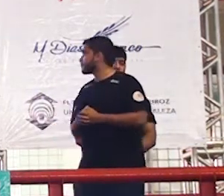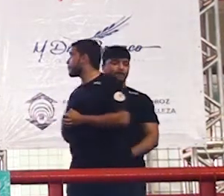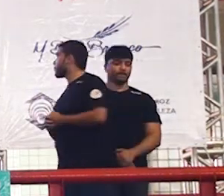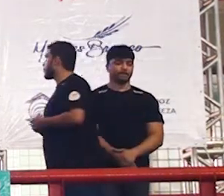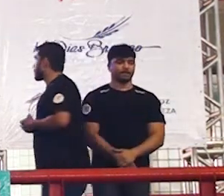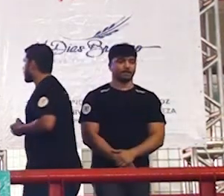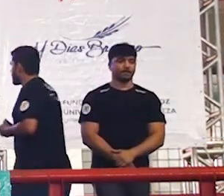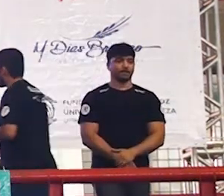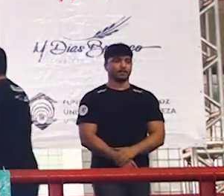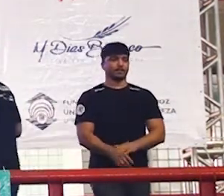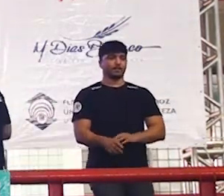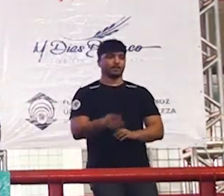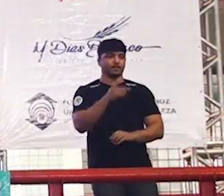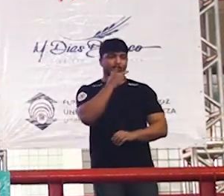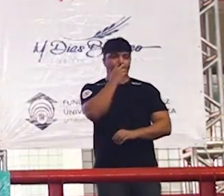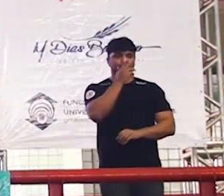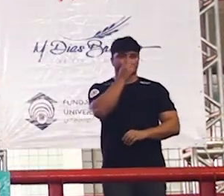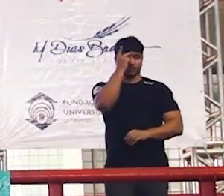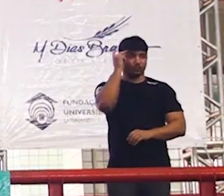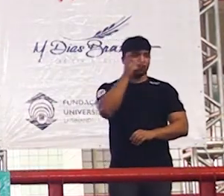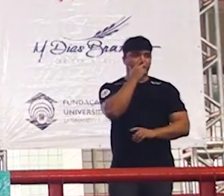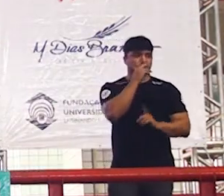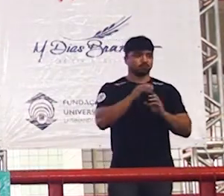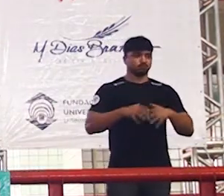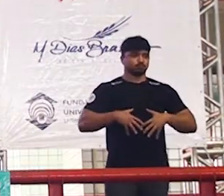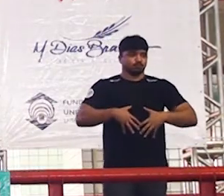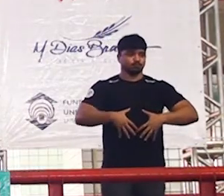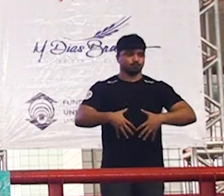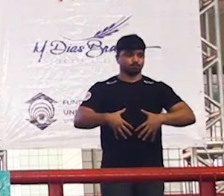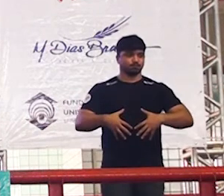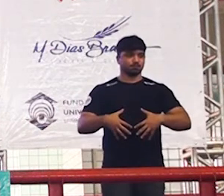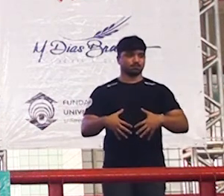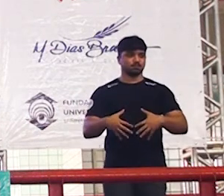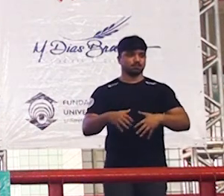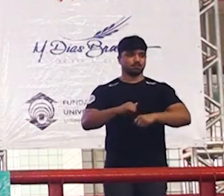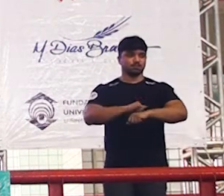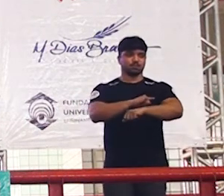Aquela barriga quebrada de alguém obeso.